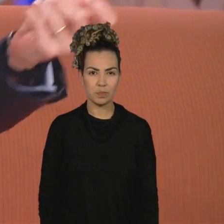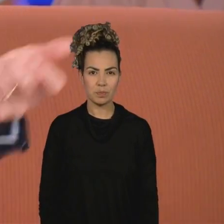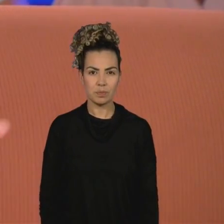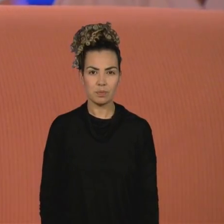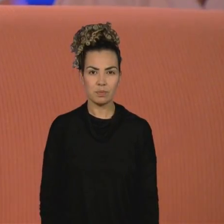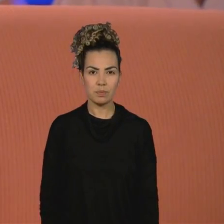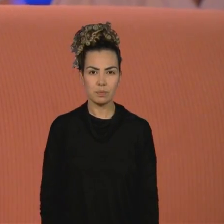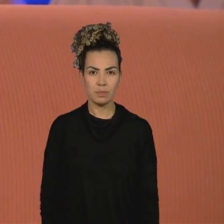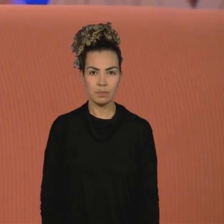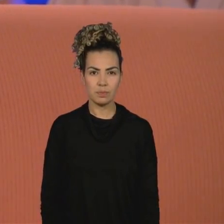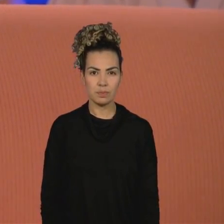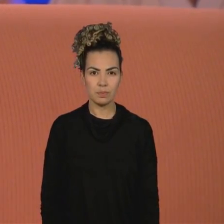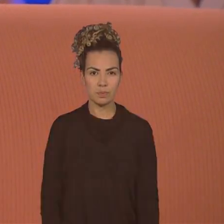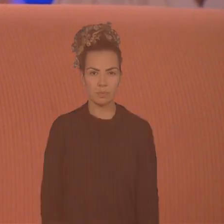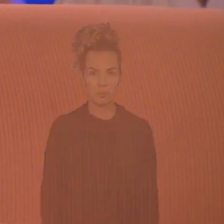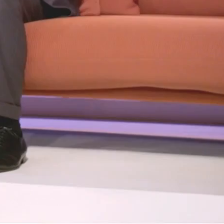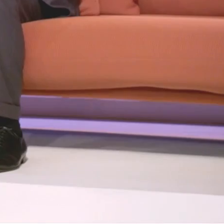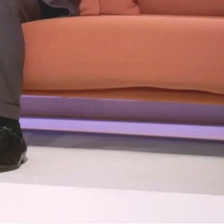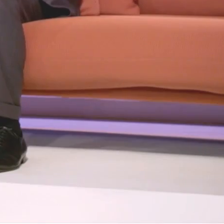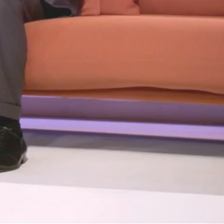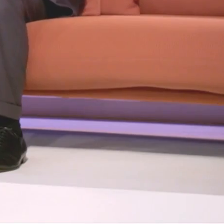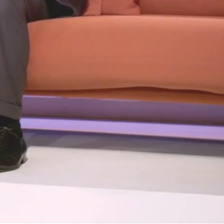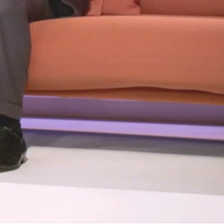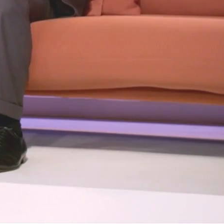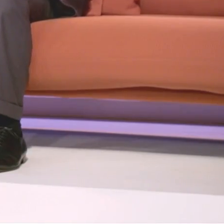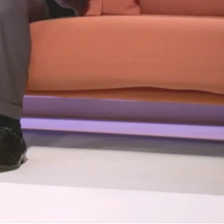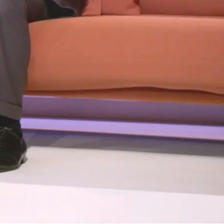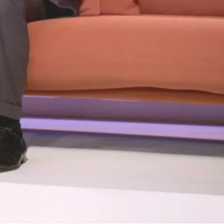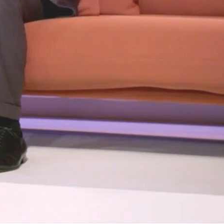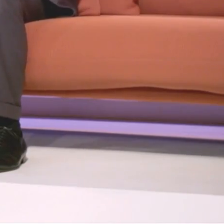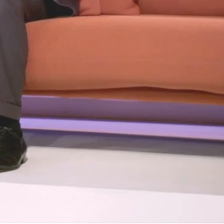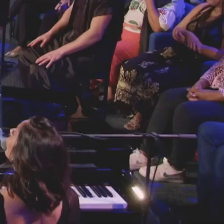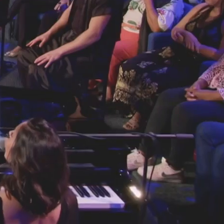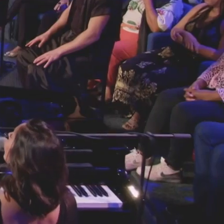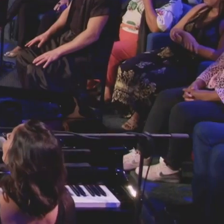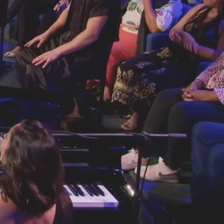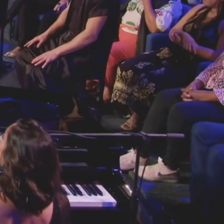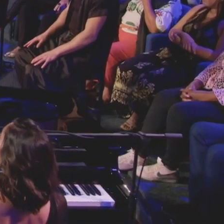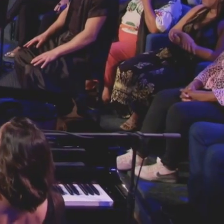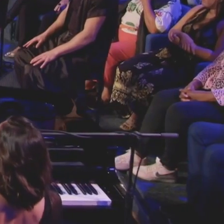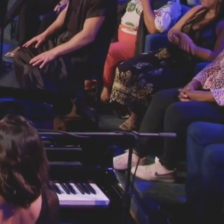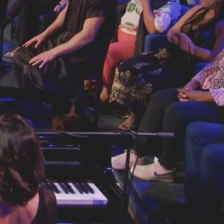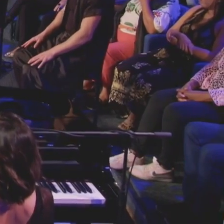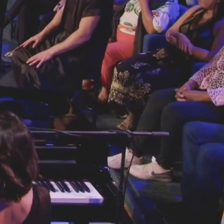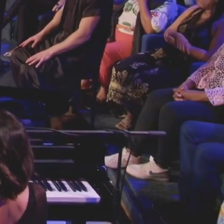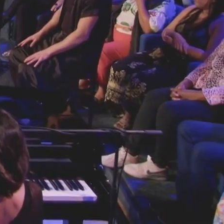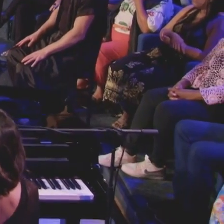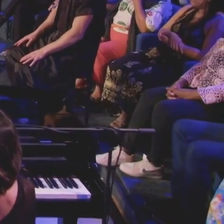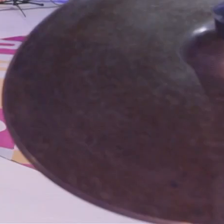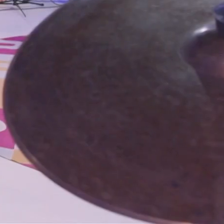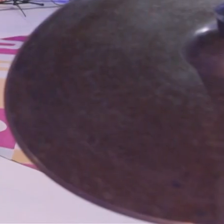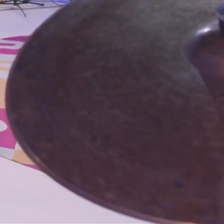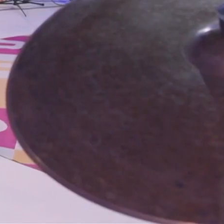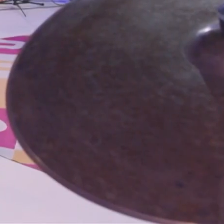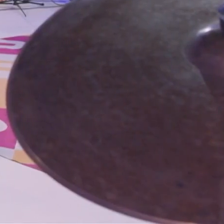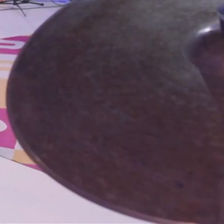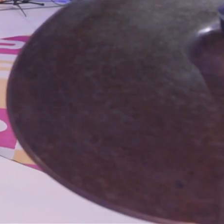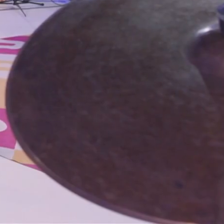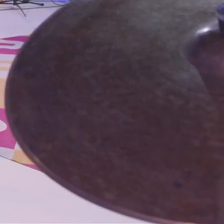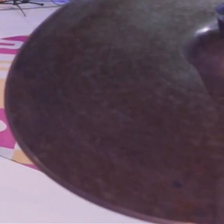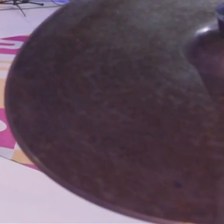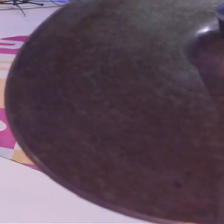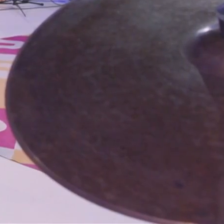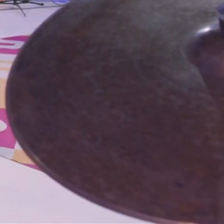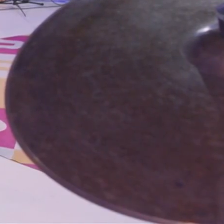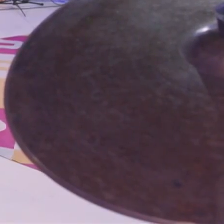voz de un poeta a gritar: caminante no hay camino, se hace el camino al andar.